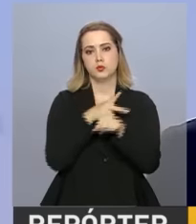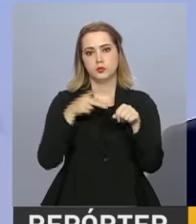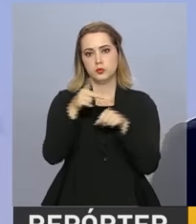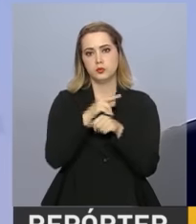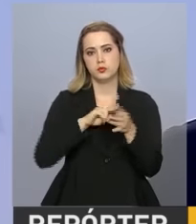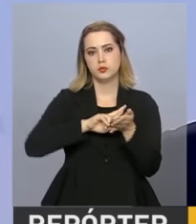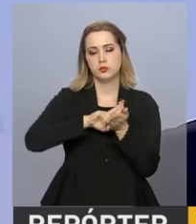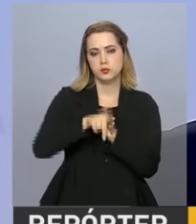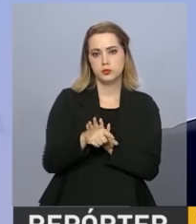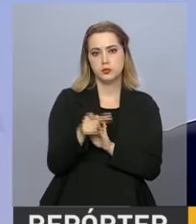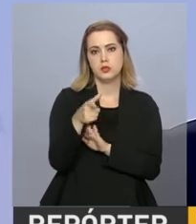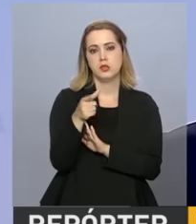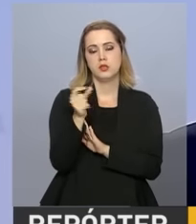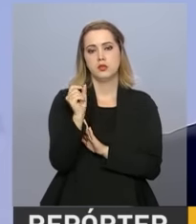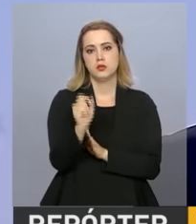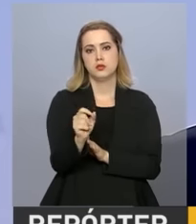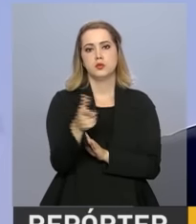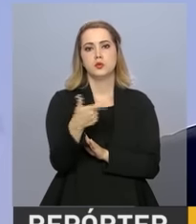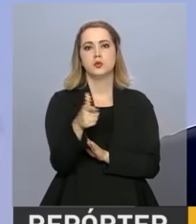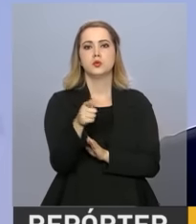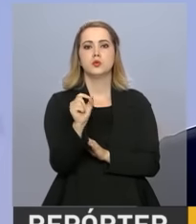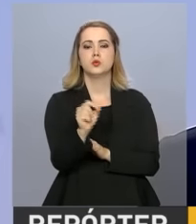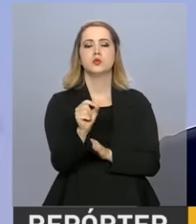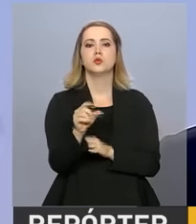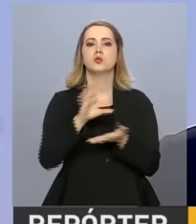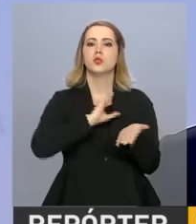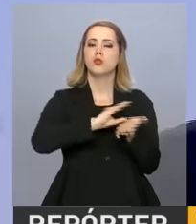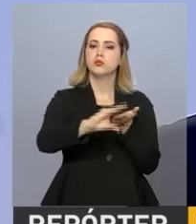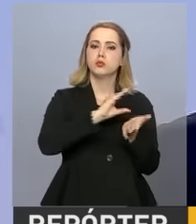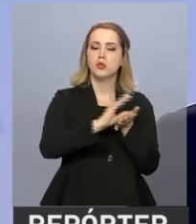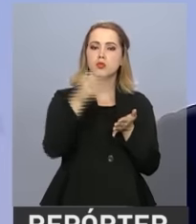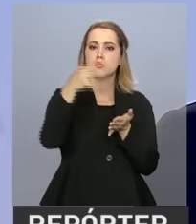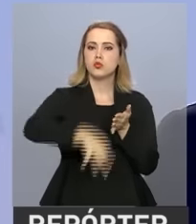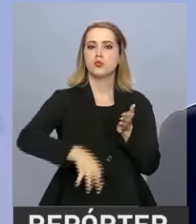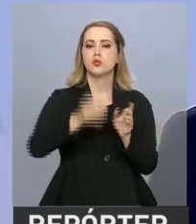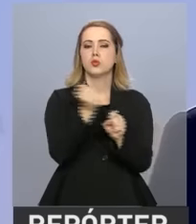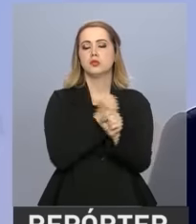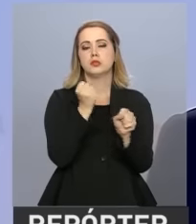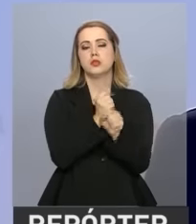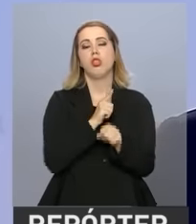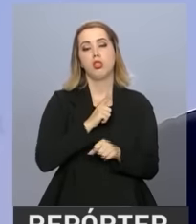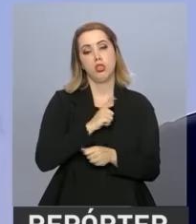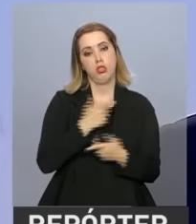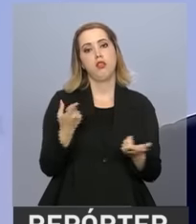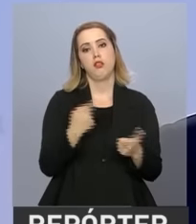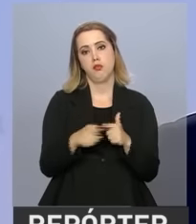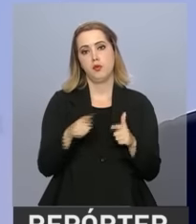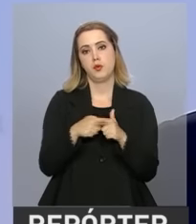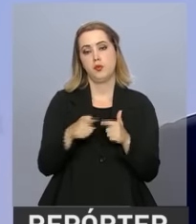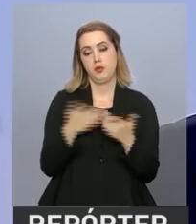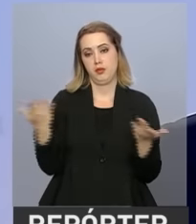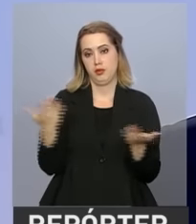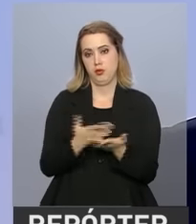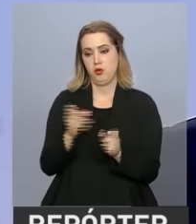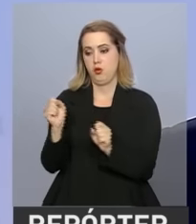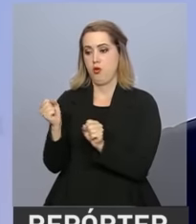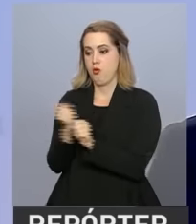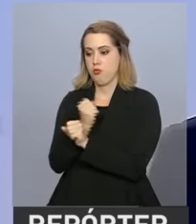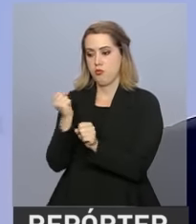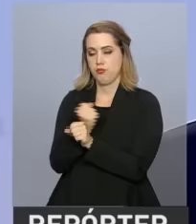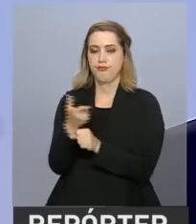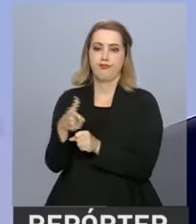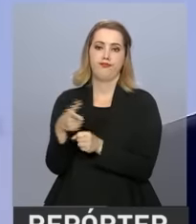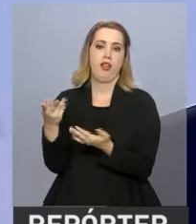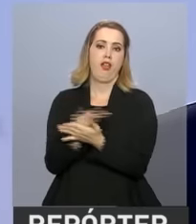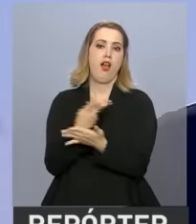muitas décadas sem o investimento adequado em infraestrutura, por um lado, criou um problema, que é uma infraestrutura que não é adequada para o